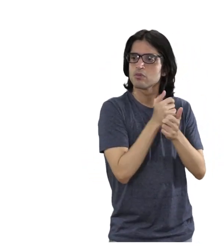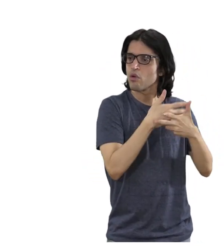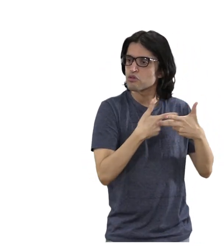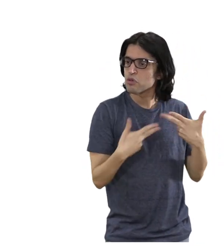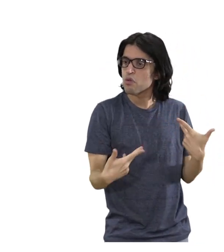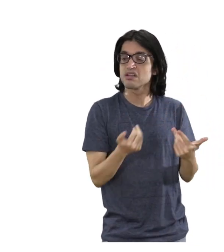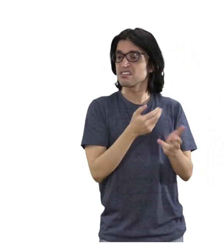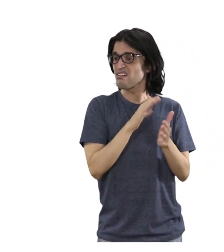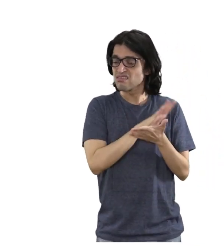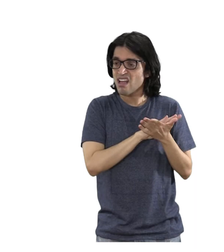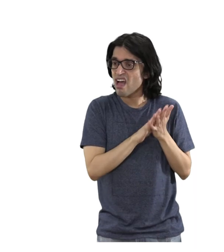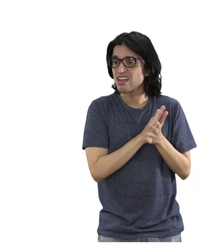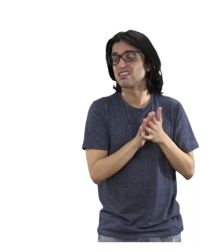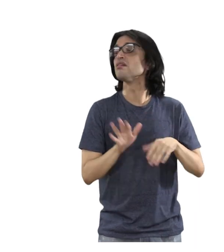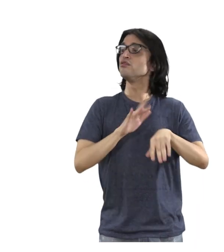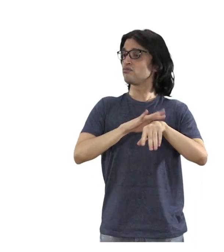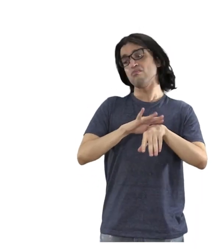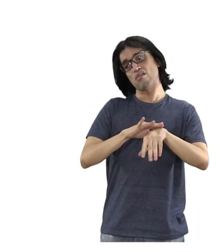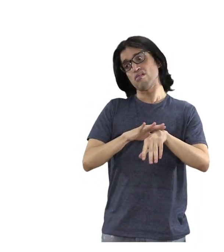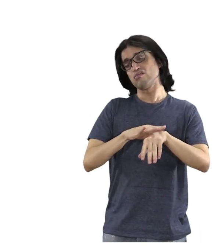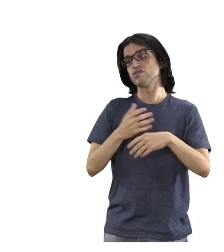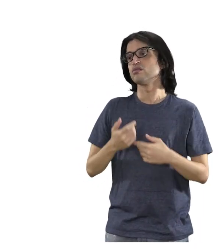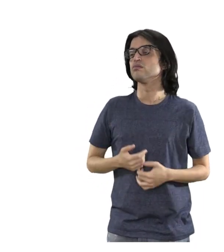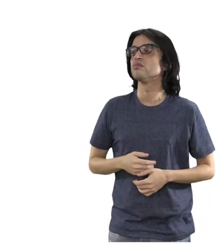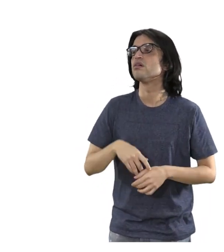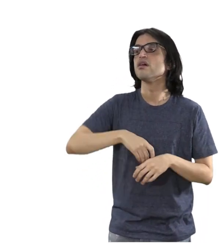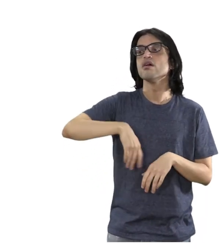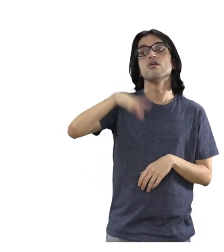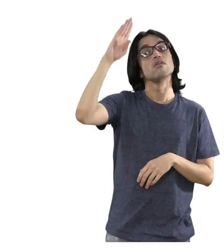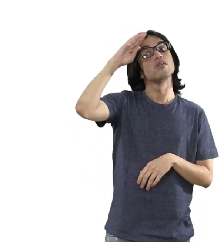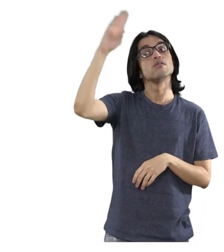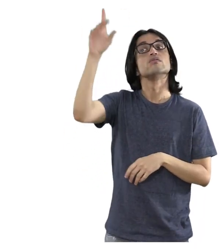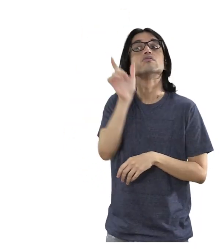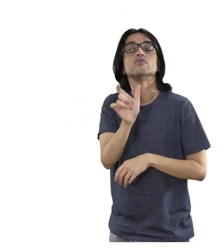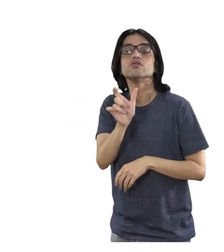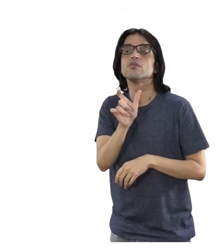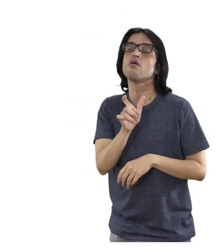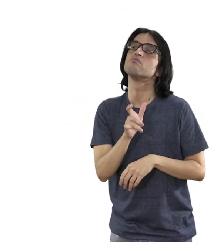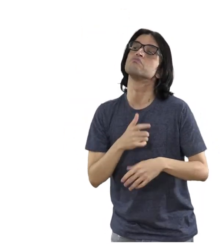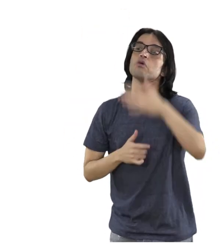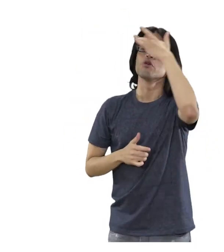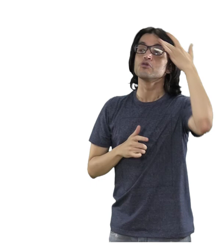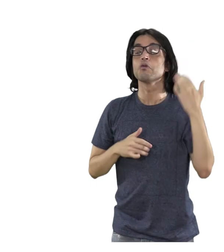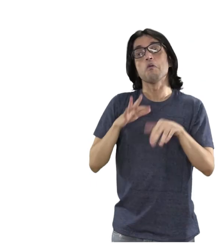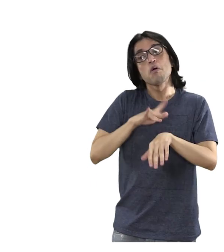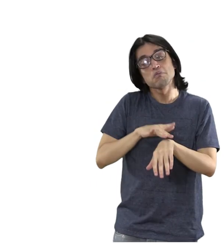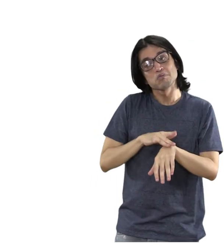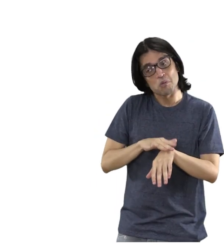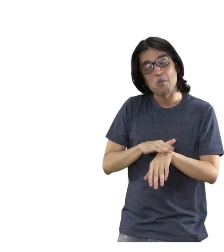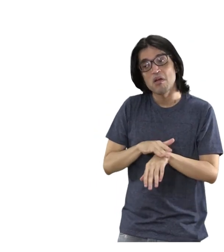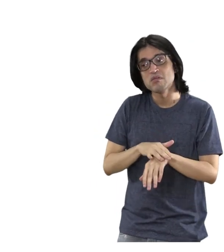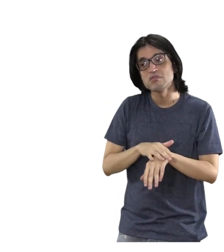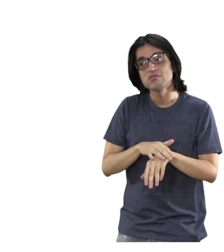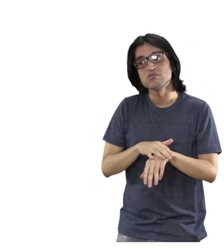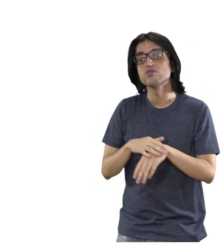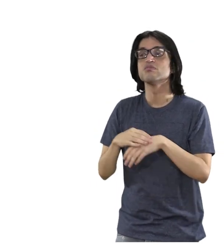ser mais doentes. As pessoas costumam ser mais doentes é a oração principal, a adjetiva restritiva, que